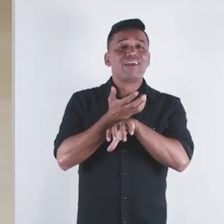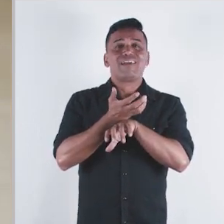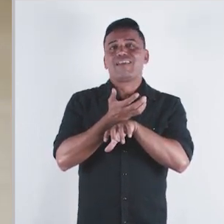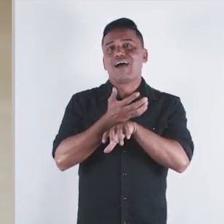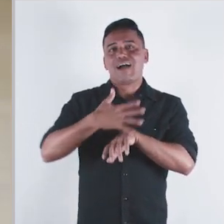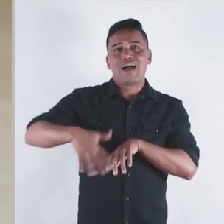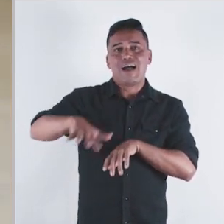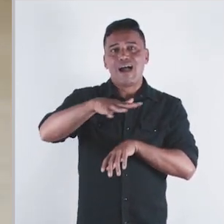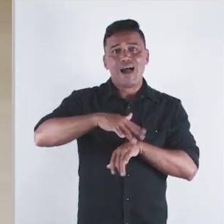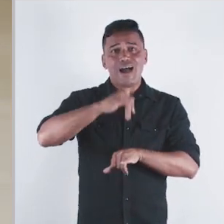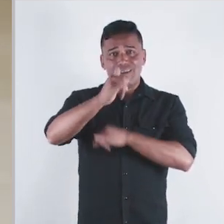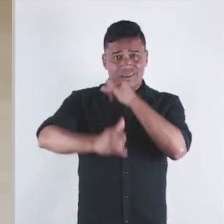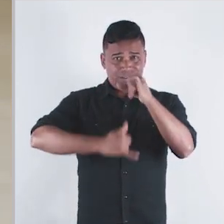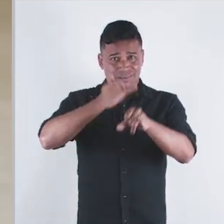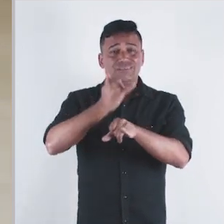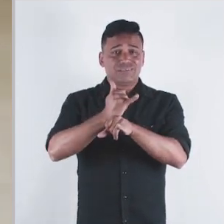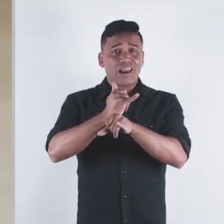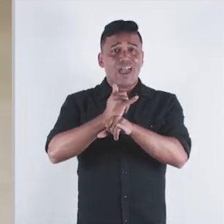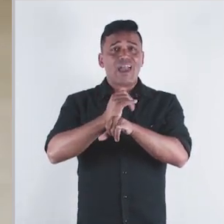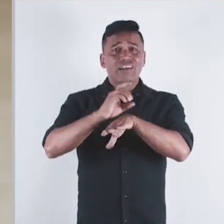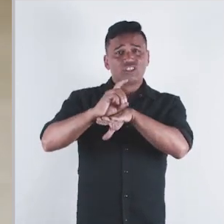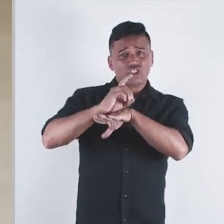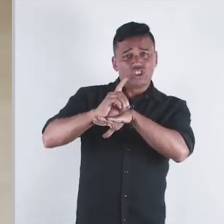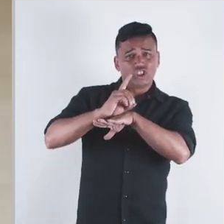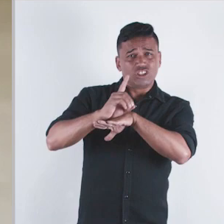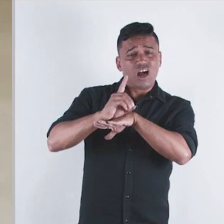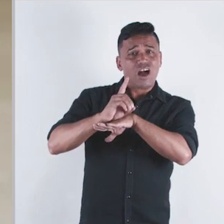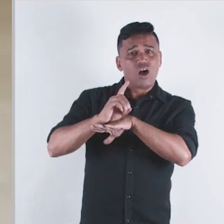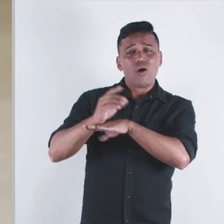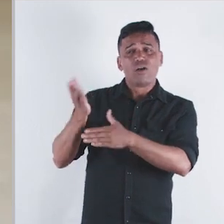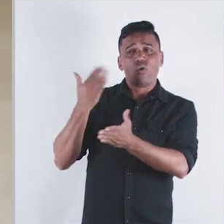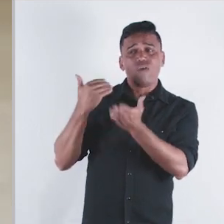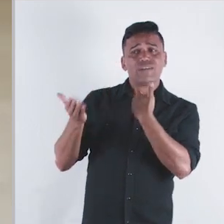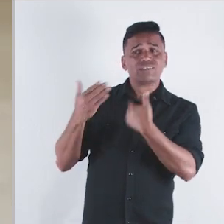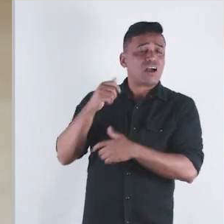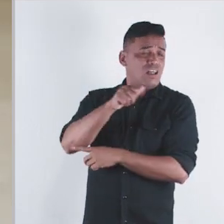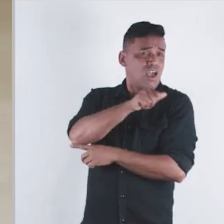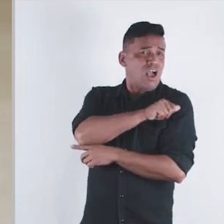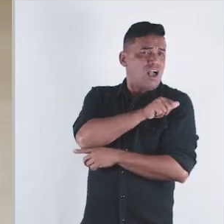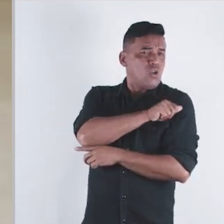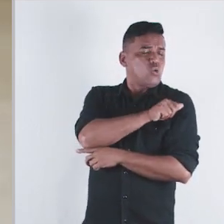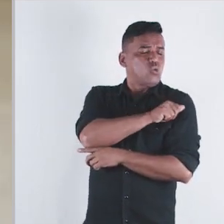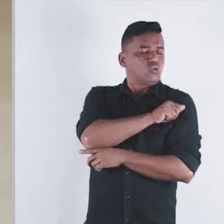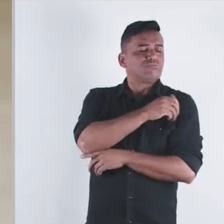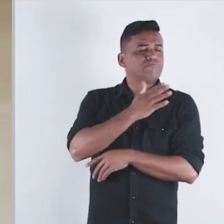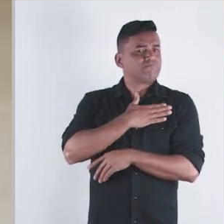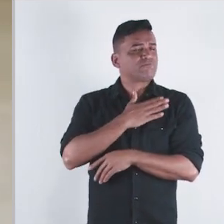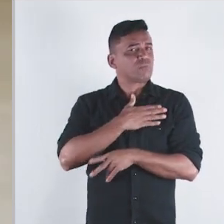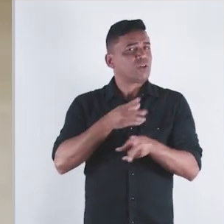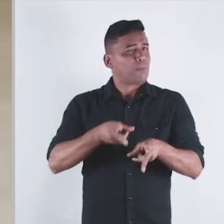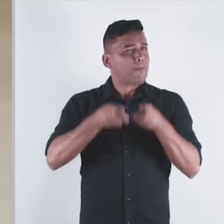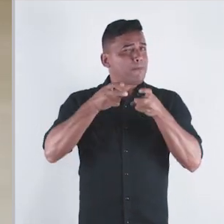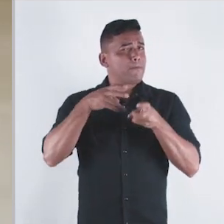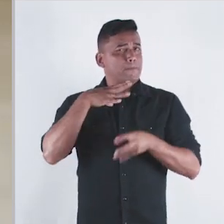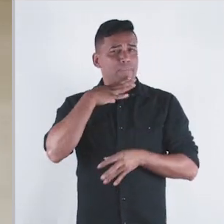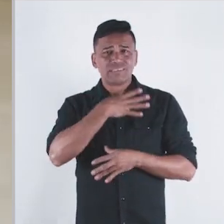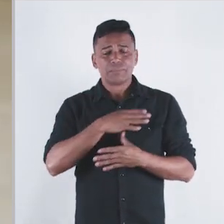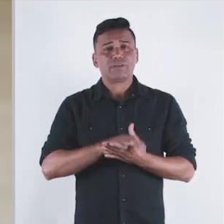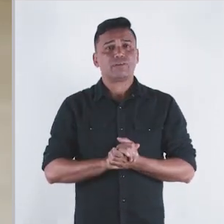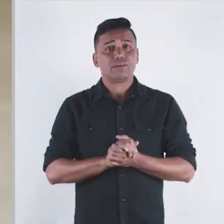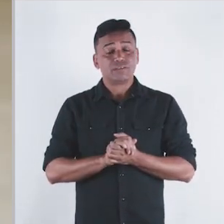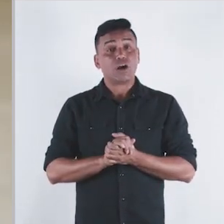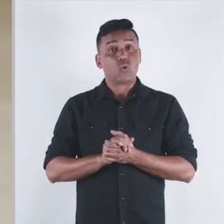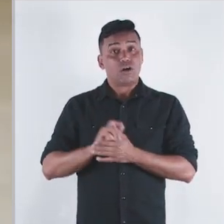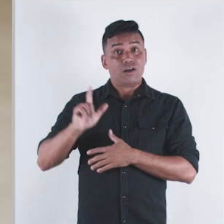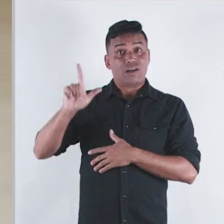né? E conversando isso com os alunos, a gente começou a perceber isso, que ler